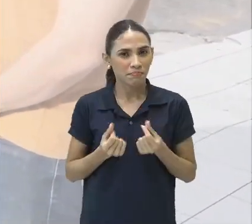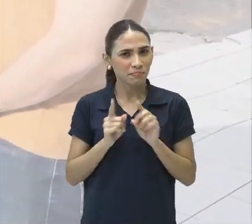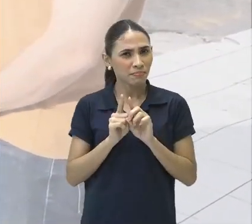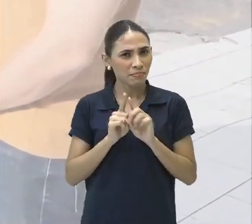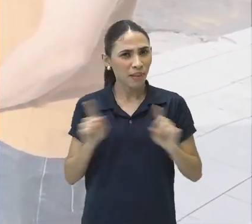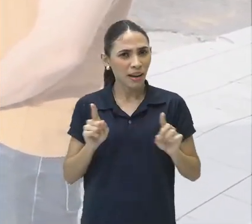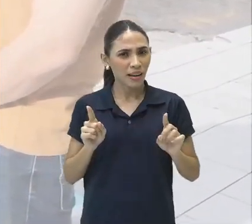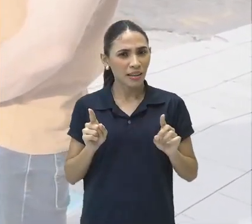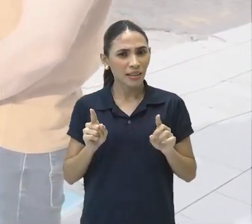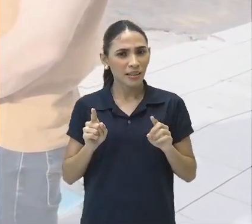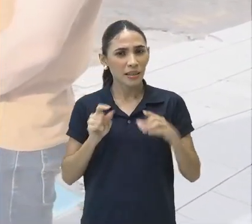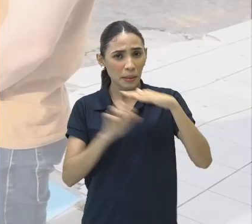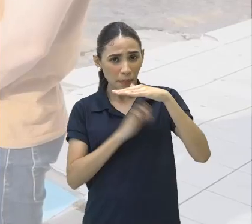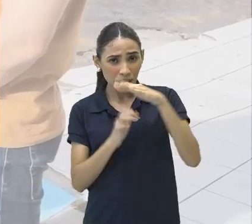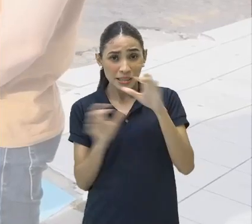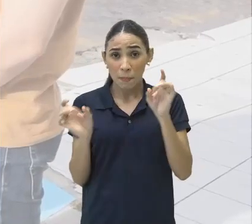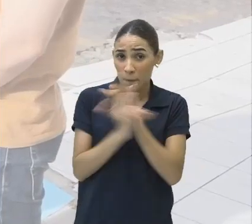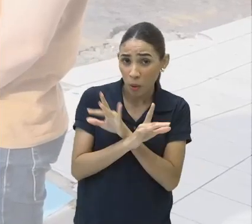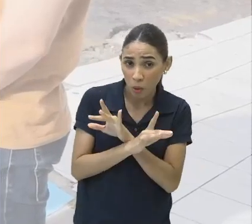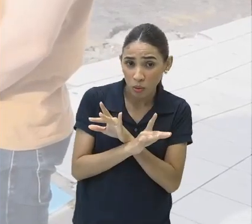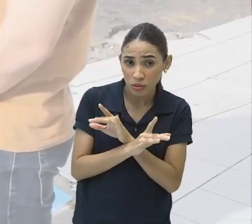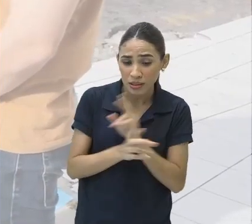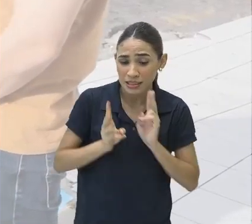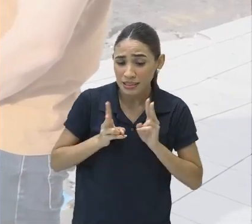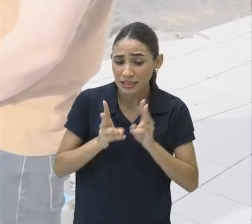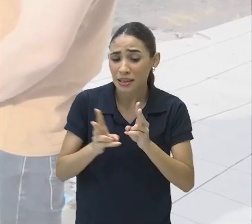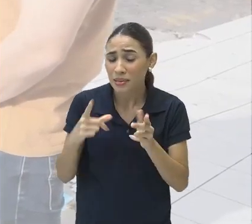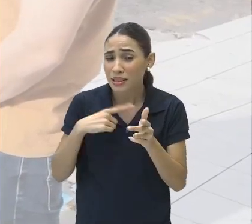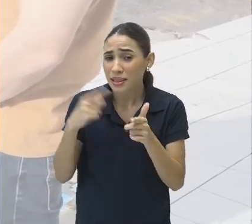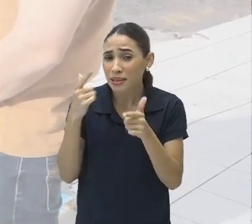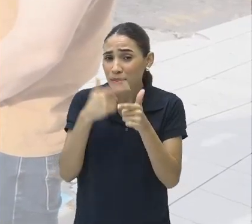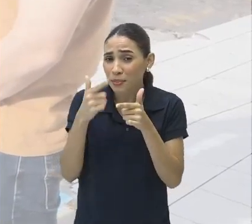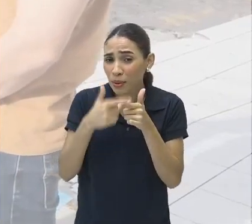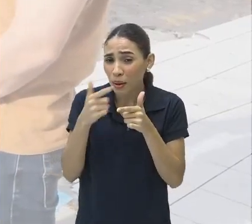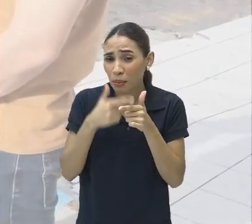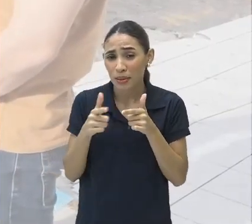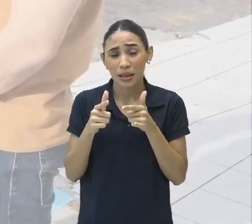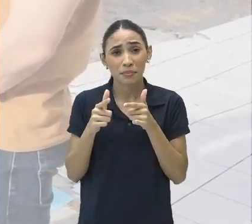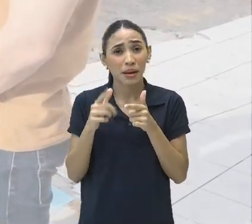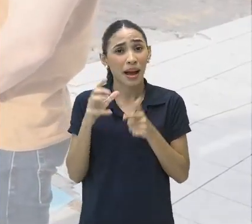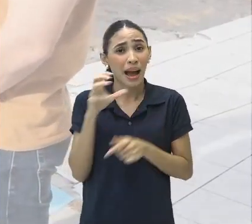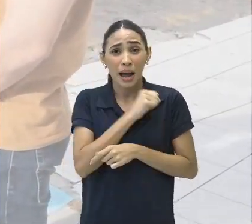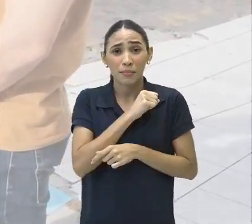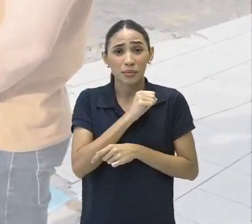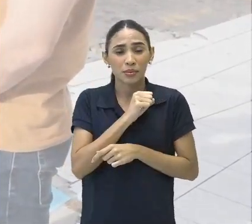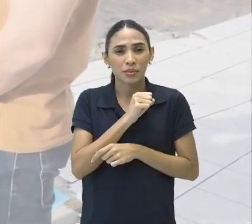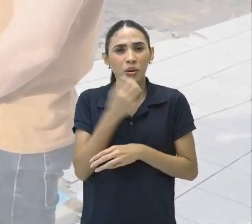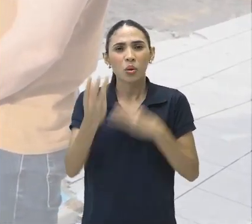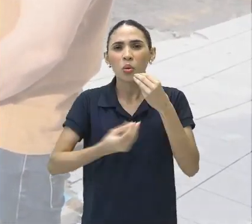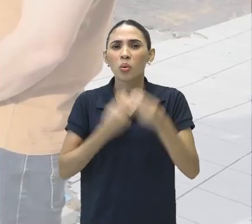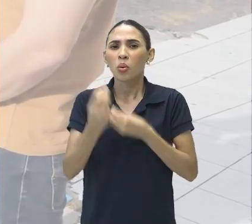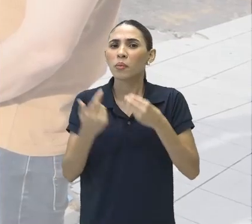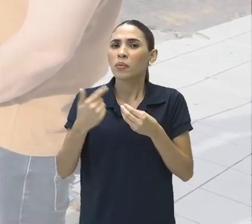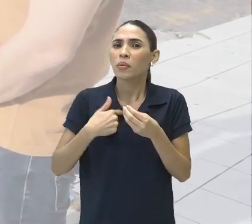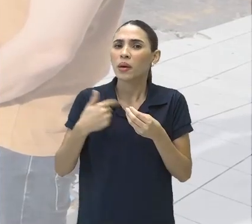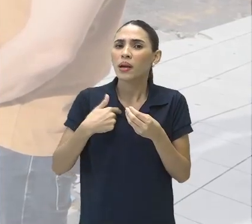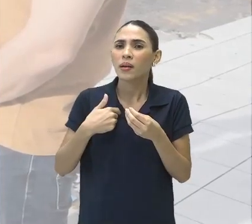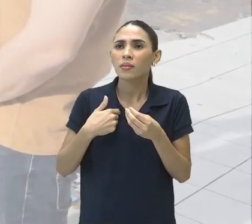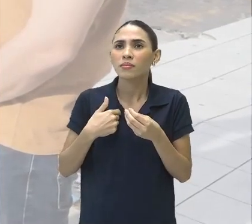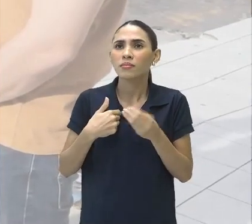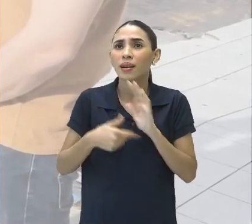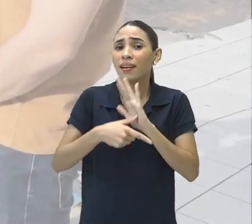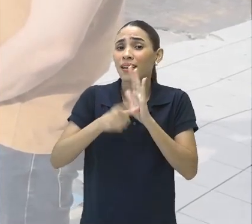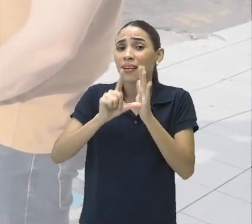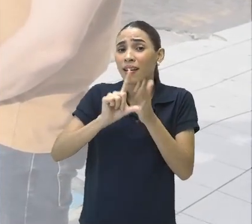gente? Quando uma empresa está pronta, ela sempre tem algum problema, alguma coisa que tem que resolver ali na hora. E aí, como é que eu consigo, pelo menos, me